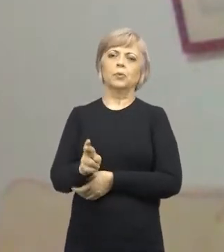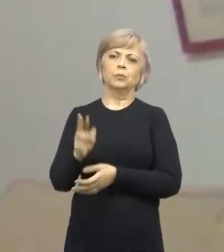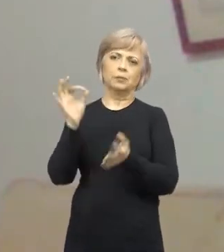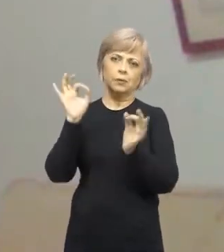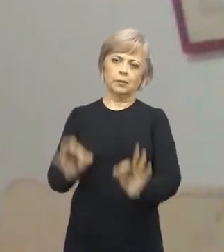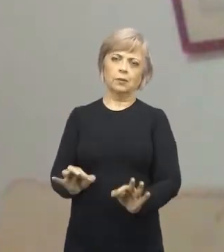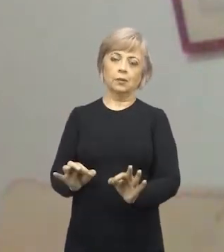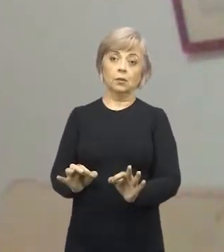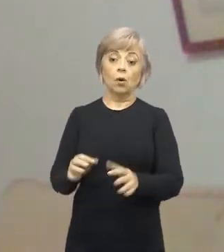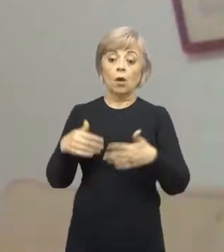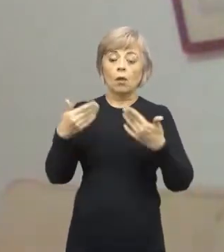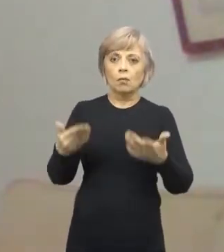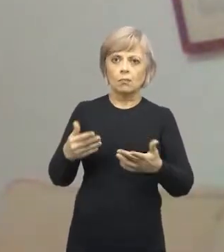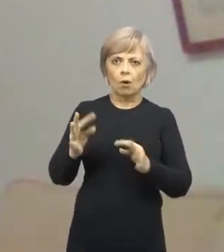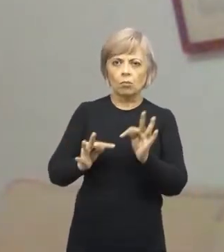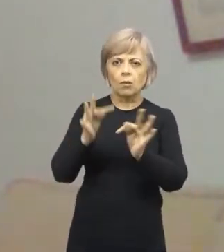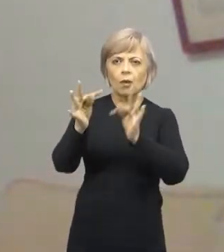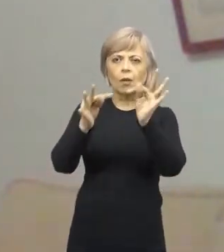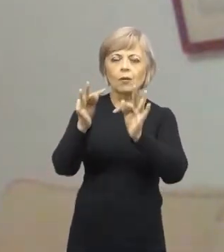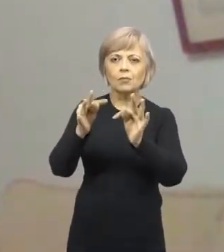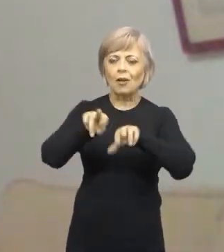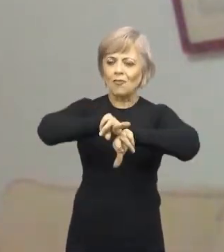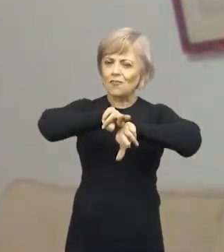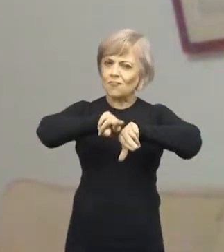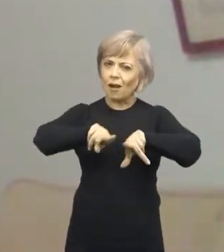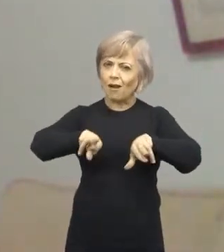efetivo. Então, para isso, várias